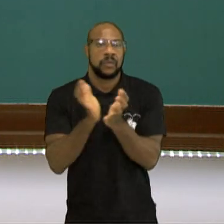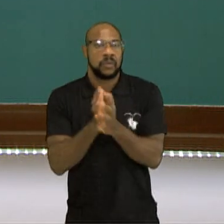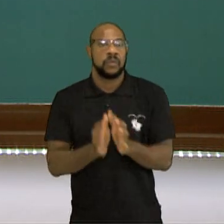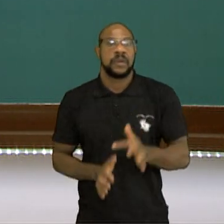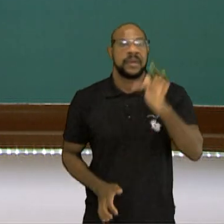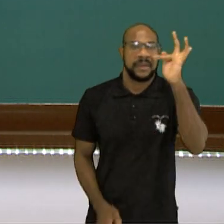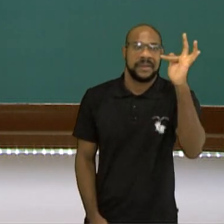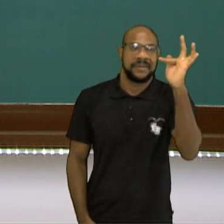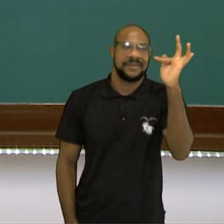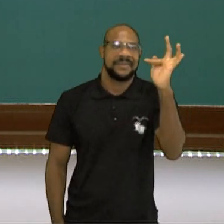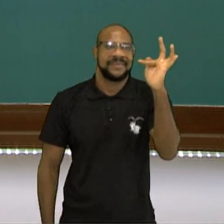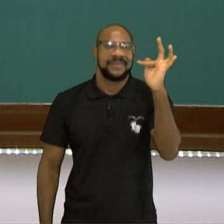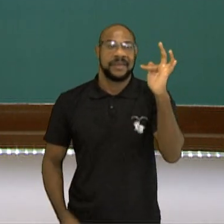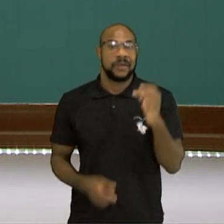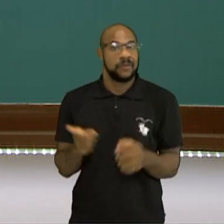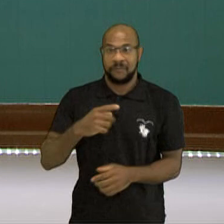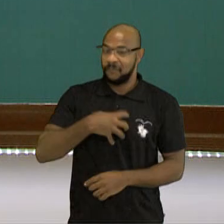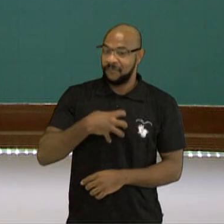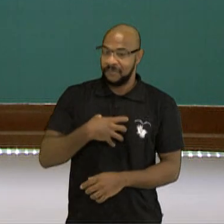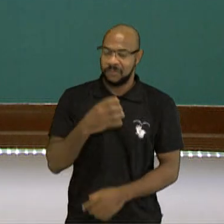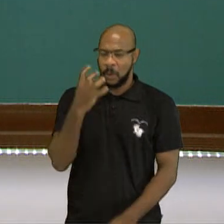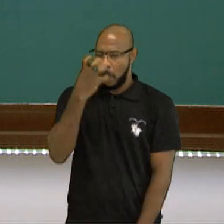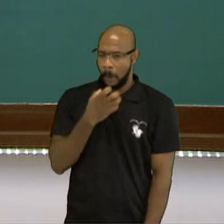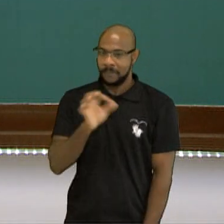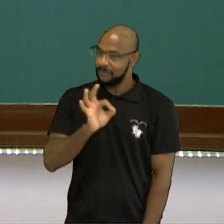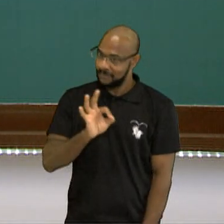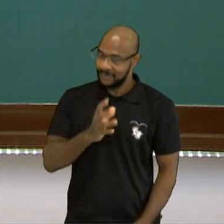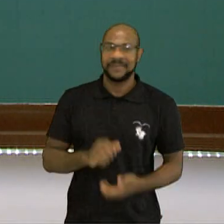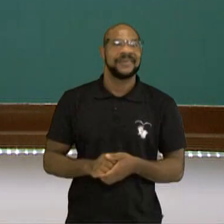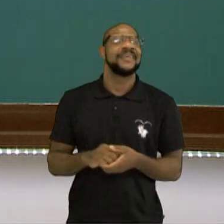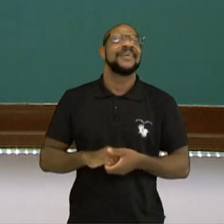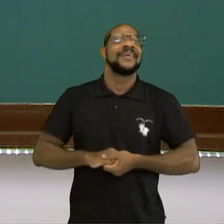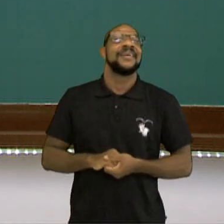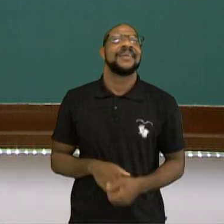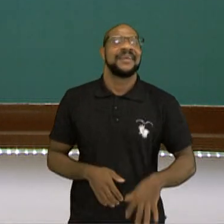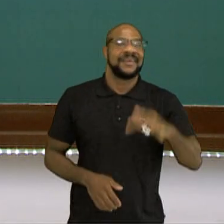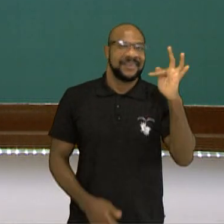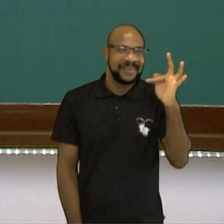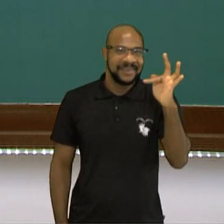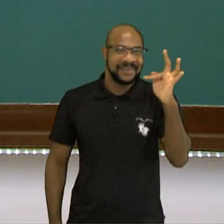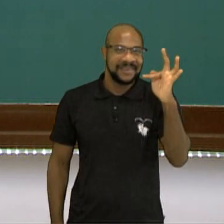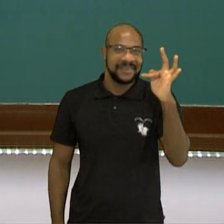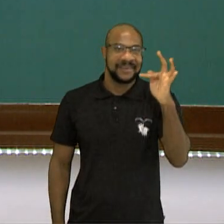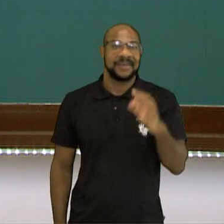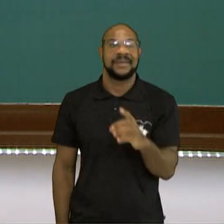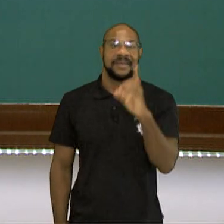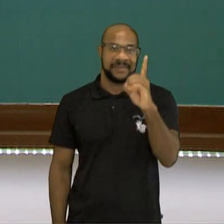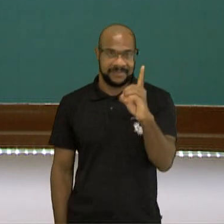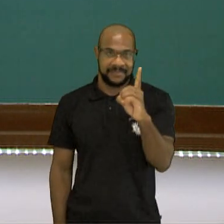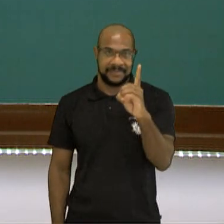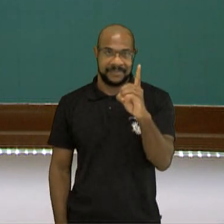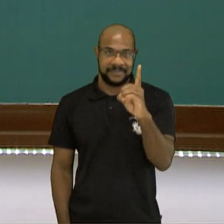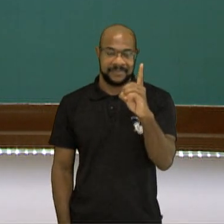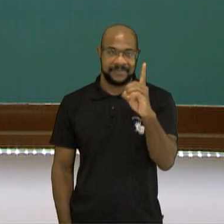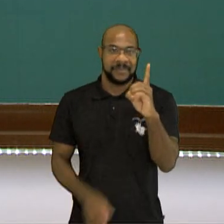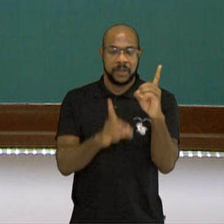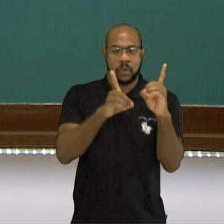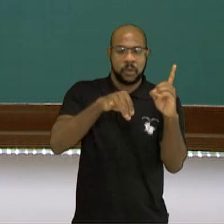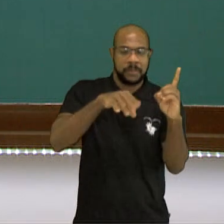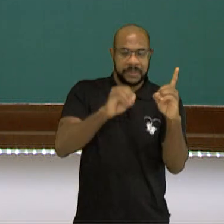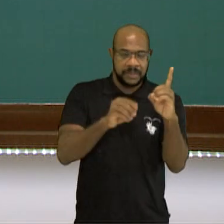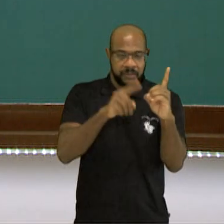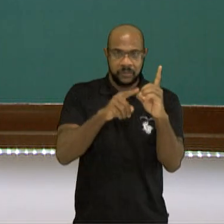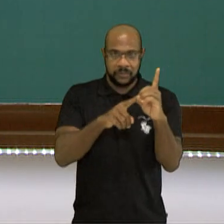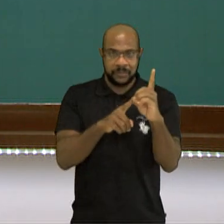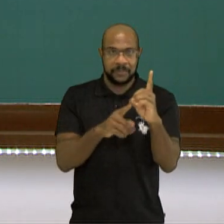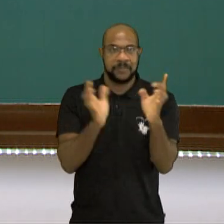que eu vi, hein? Vamos fazer continha agora. Seja a função f de domínio D, né? De